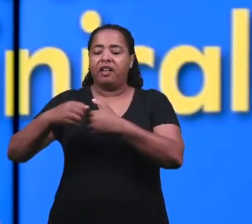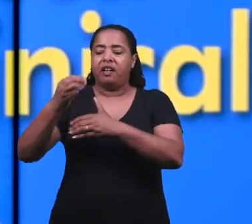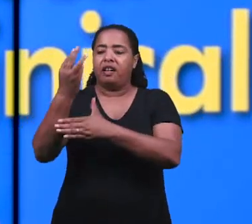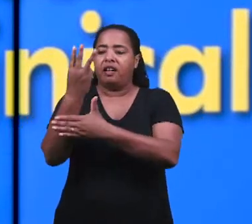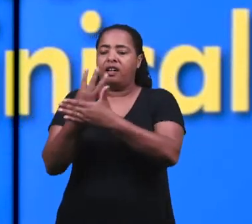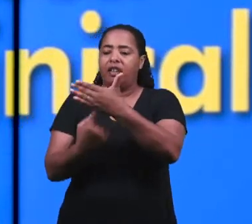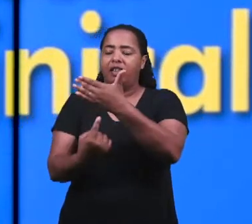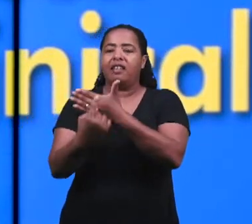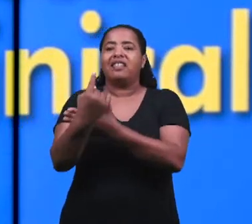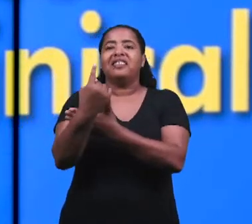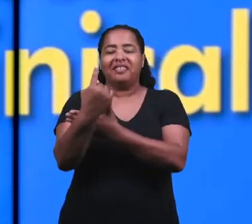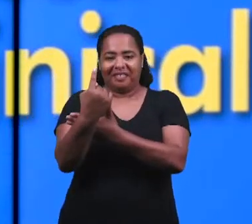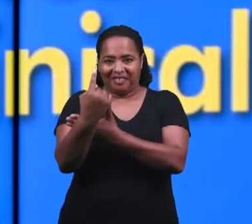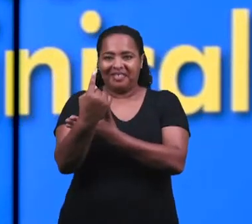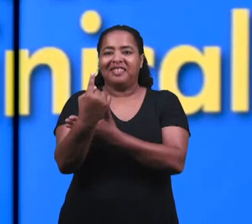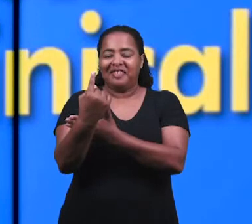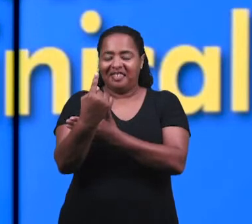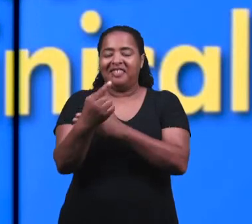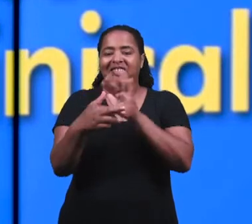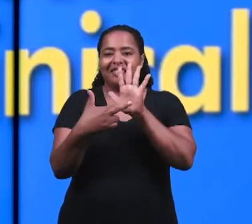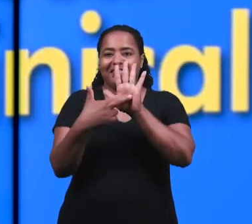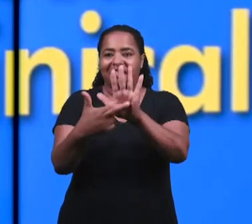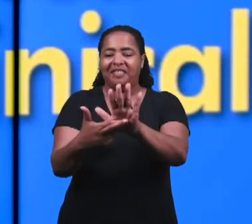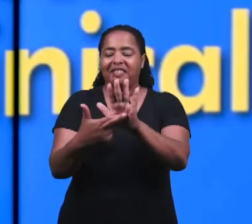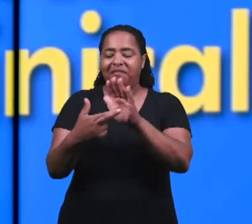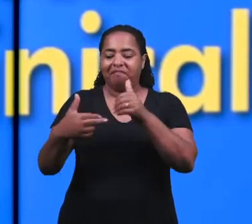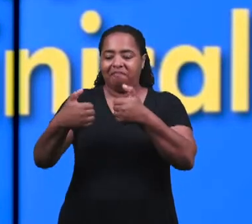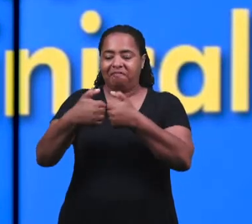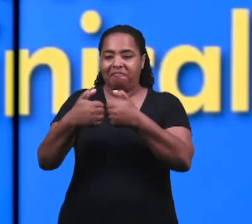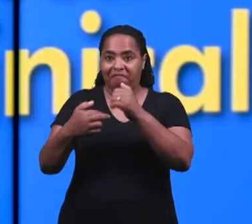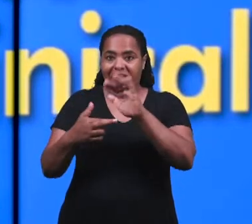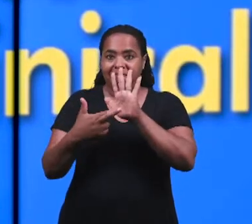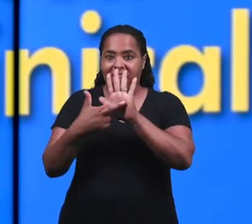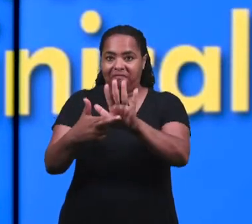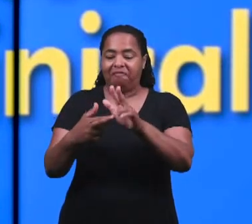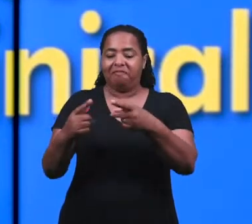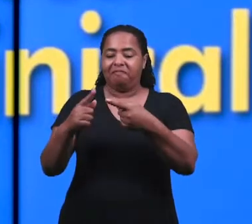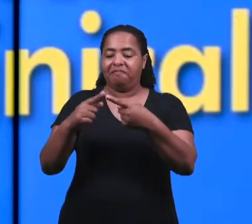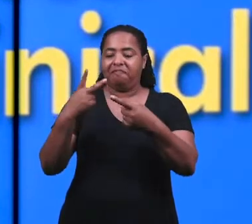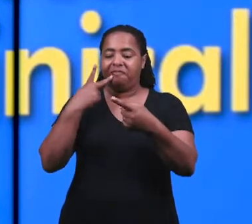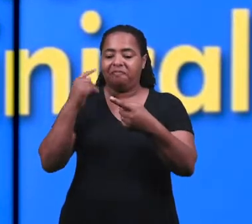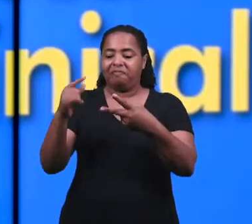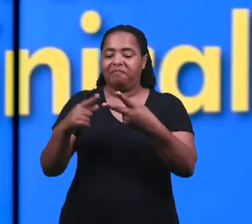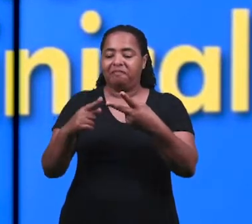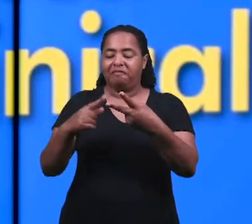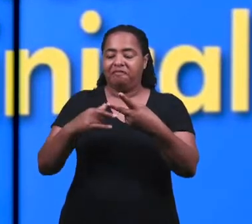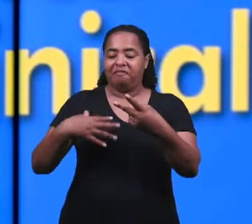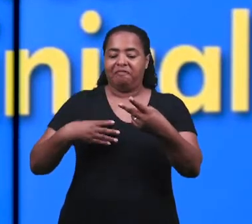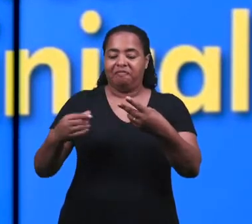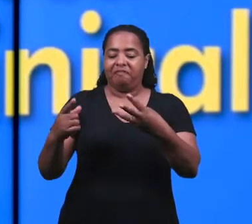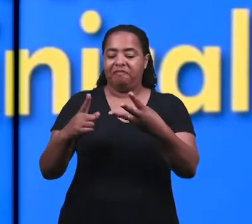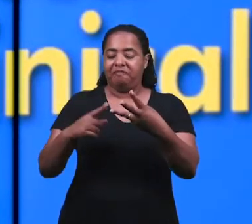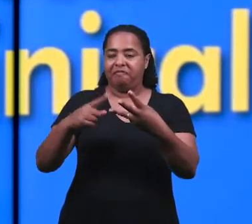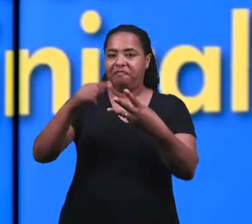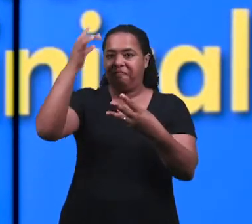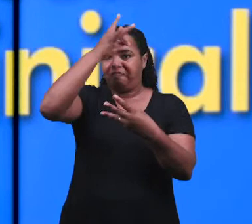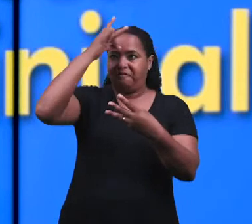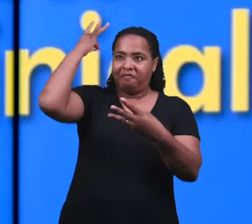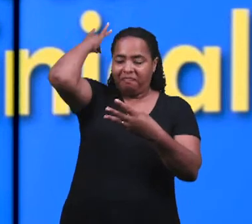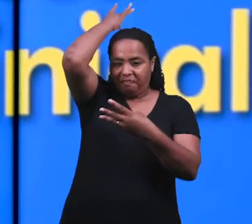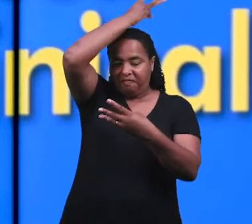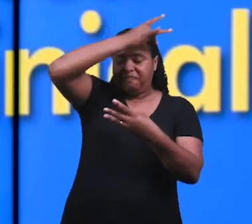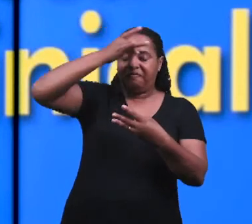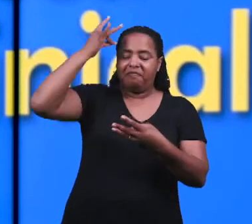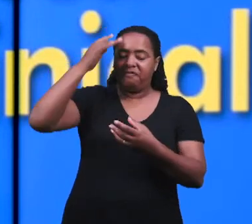da Trindade, porque a arca representa ali a palavra do Pai, representa o Filho e representa o Espírito Santo, também muito bem colocado pelo